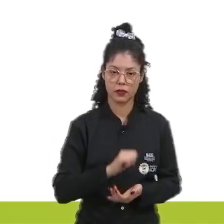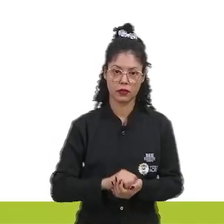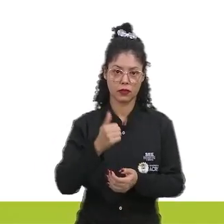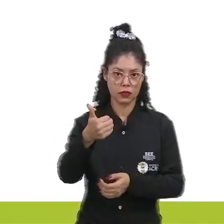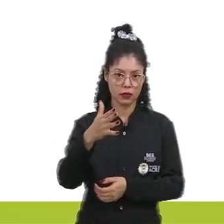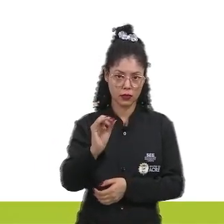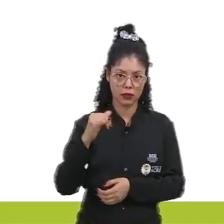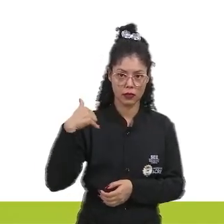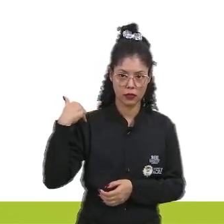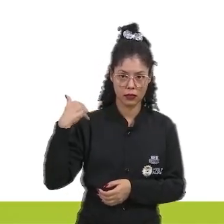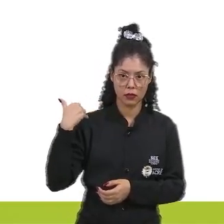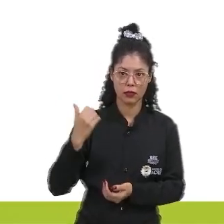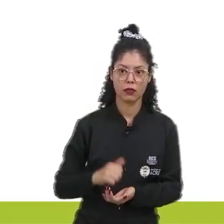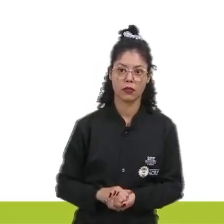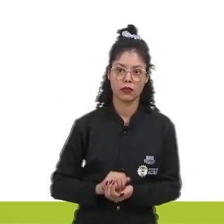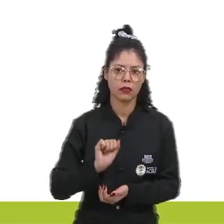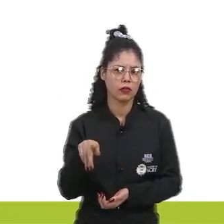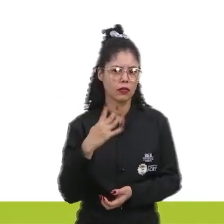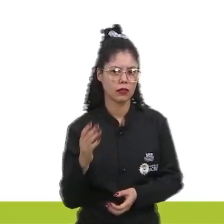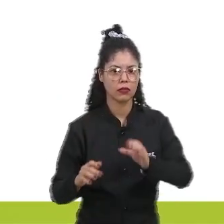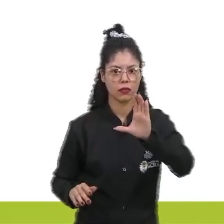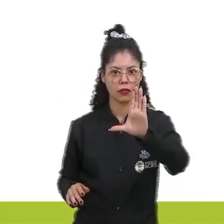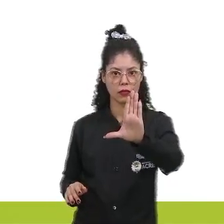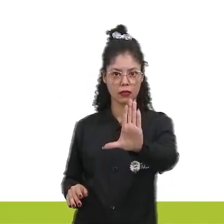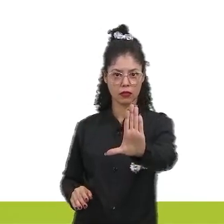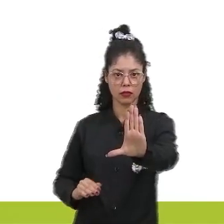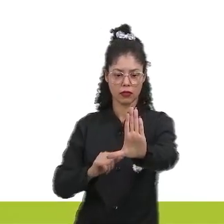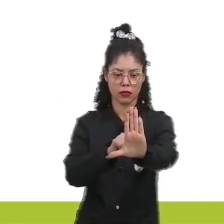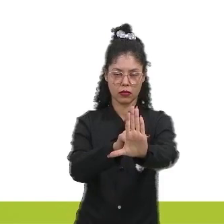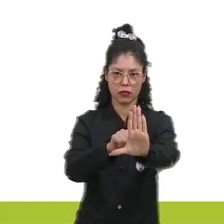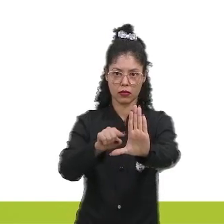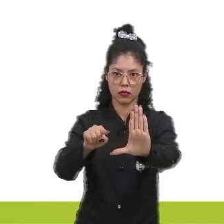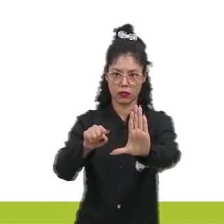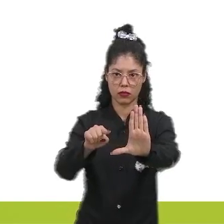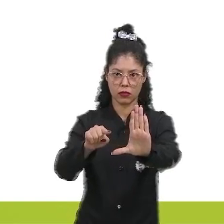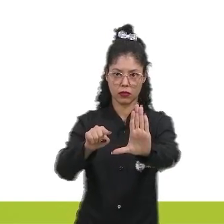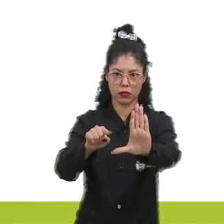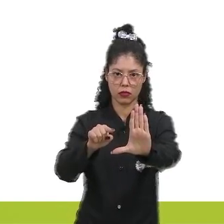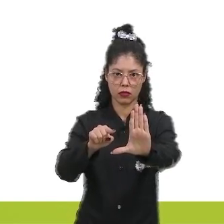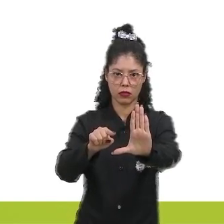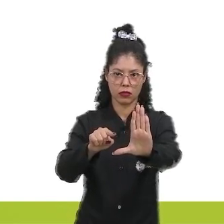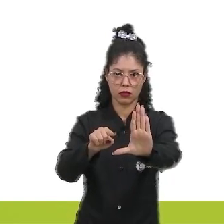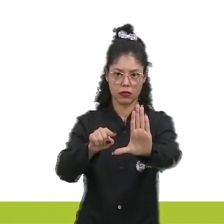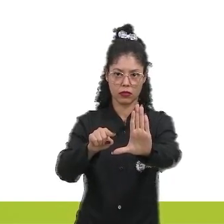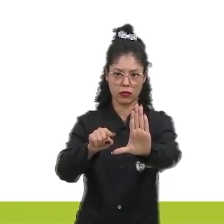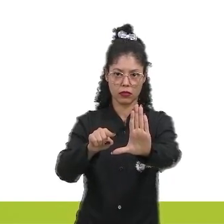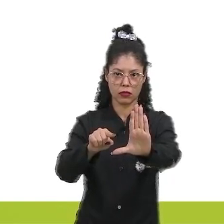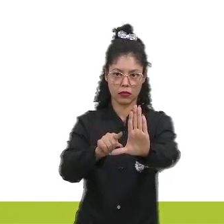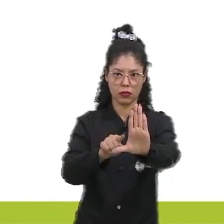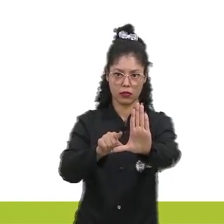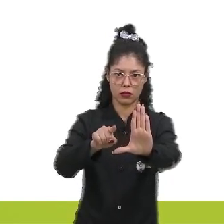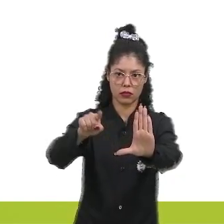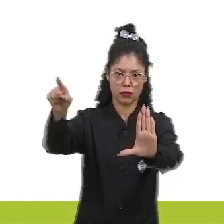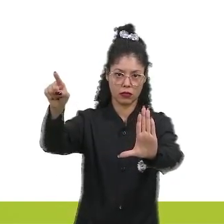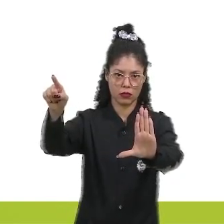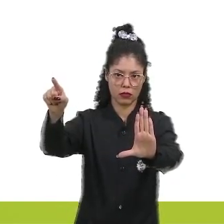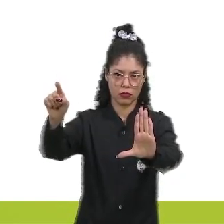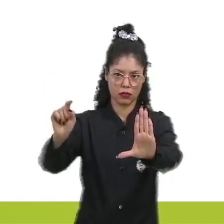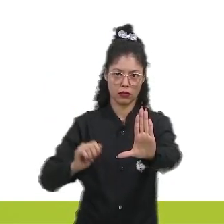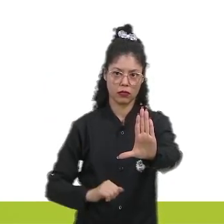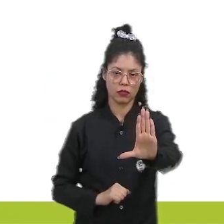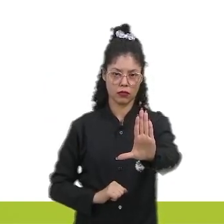anos, a irmã mais nova tinha quanto? Ó, 2 anos. E assim sucessivamente. Quando ela tinha 12, né, você consegue relacionar aqui,